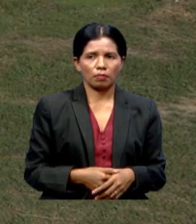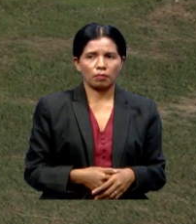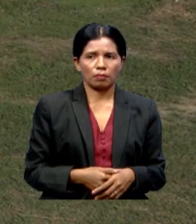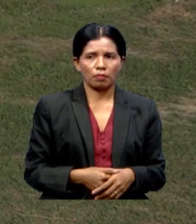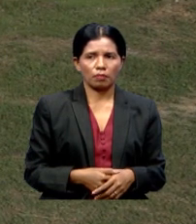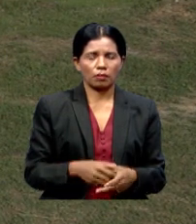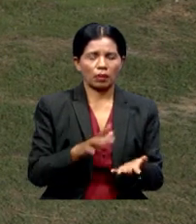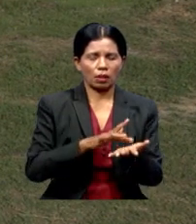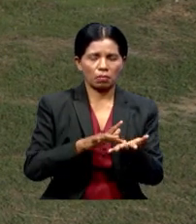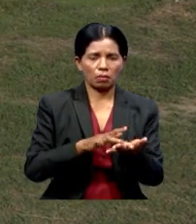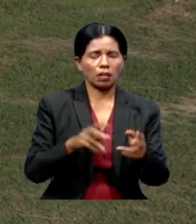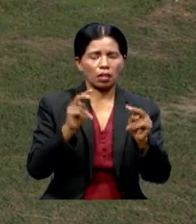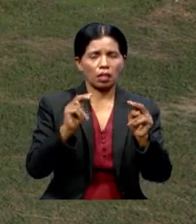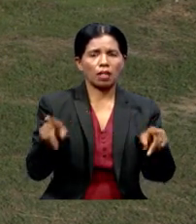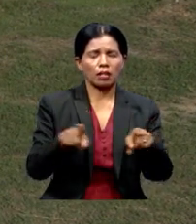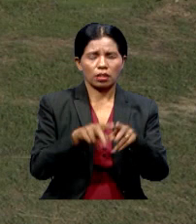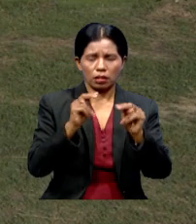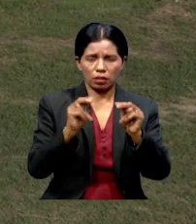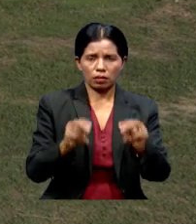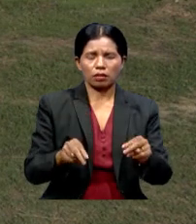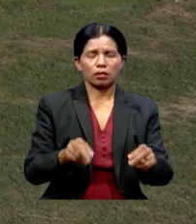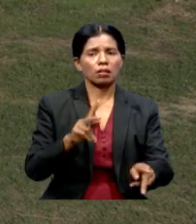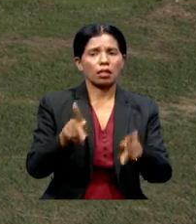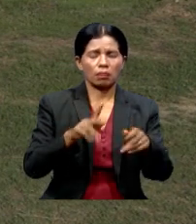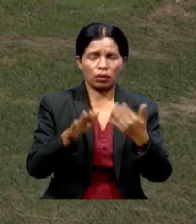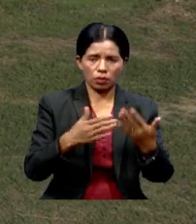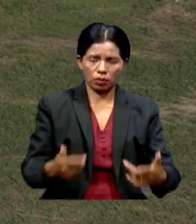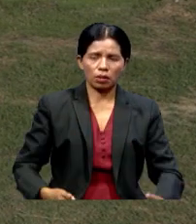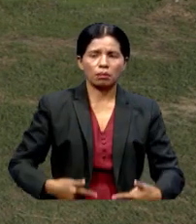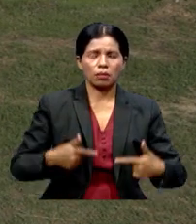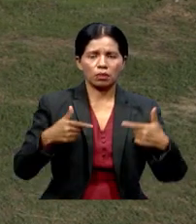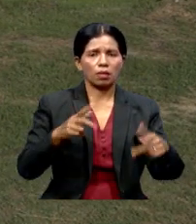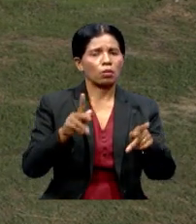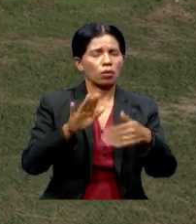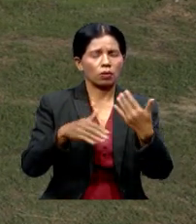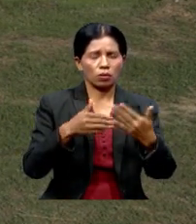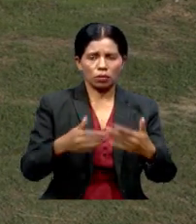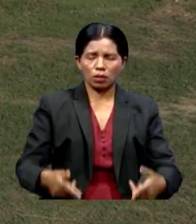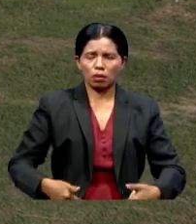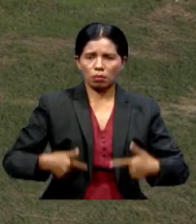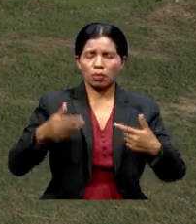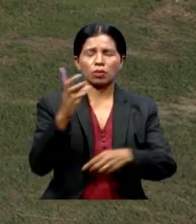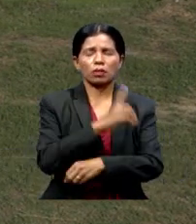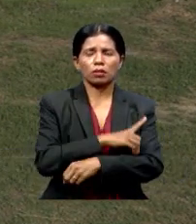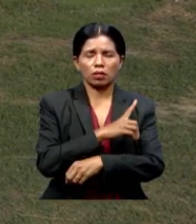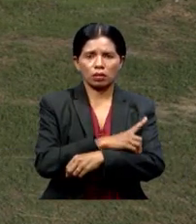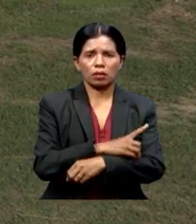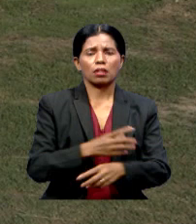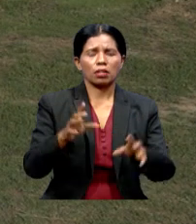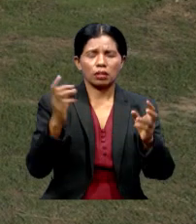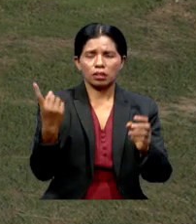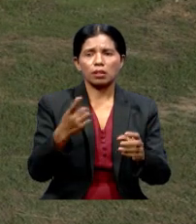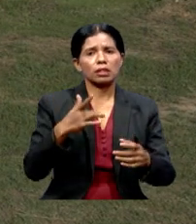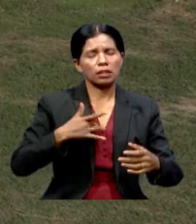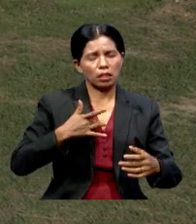Ai moro mudar necessidade básica e a vida humana. É marroto e ane moris lor-loron, com certeza sempre